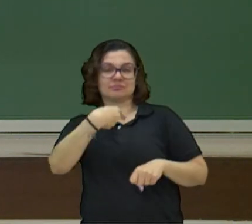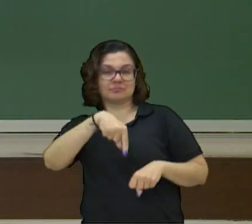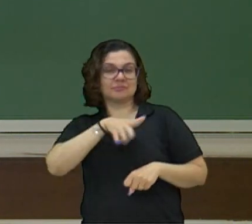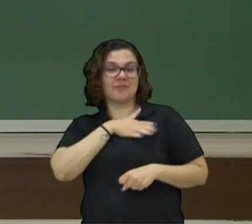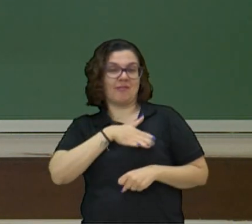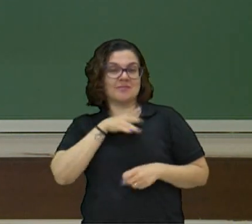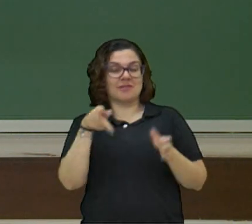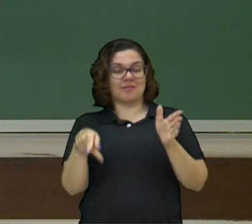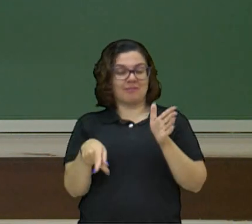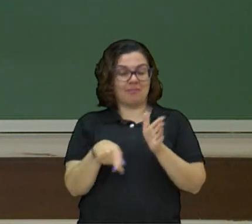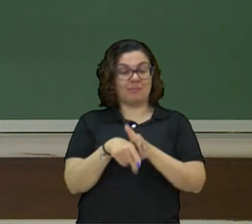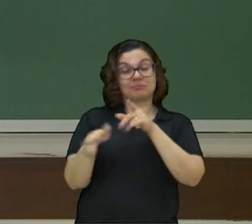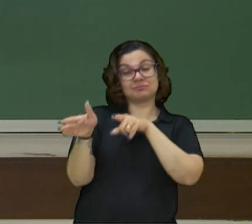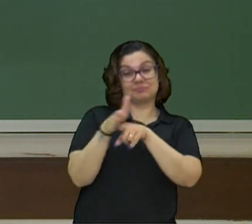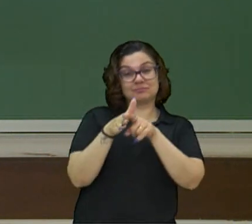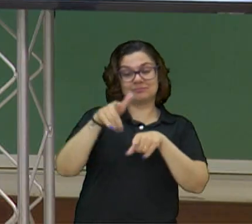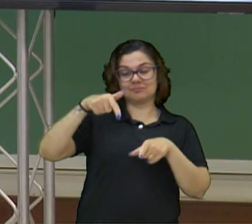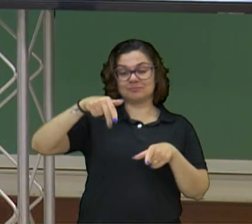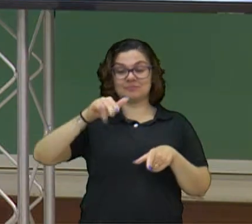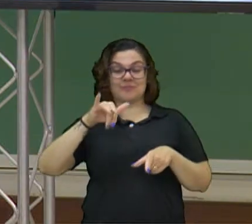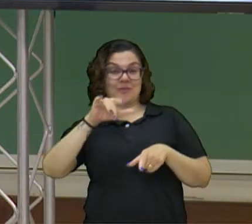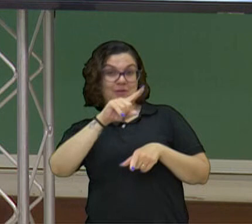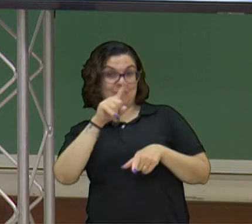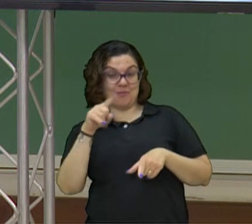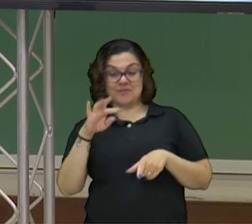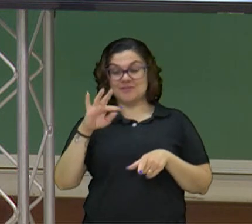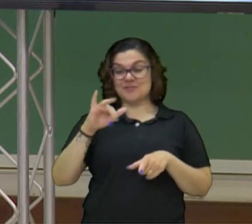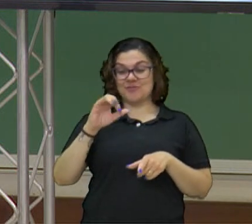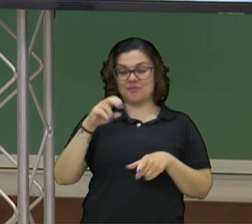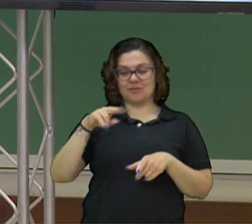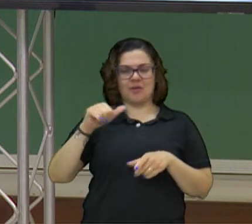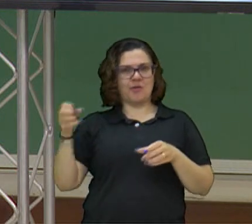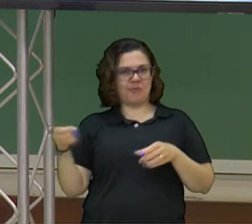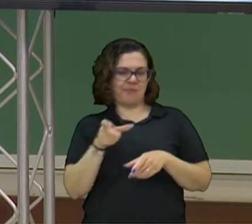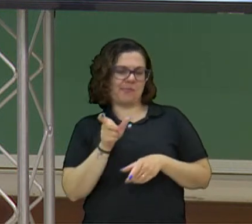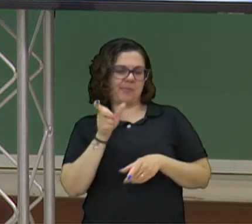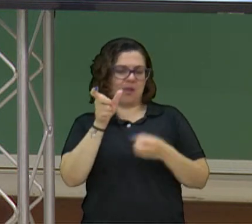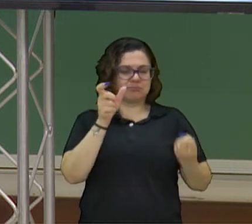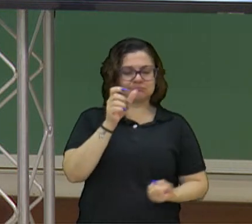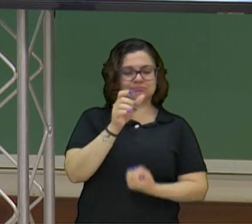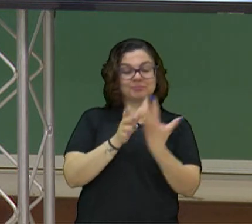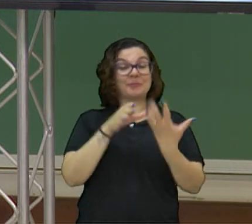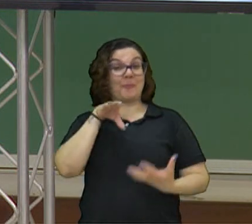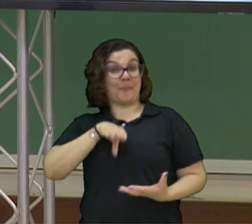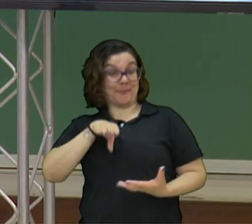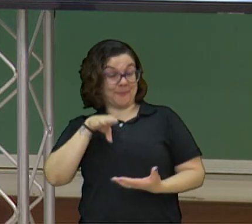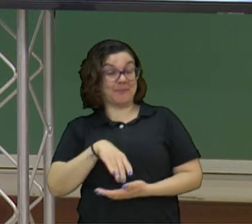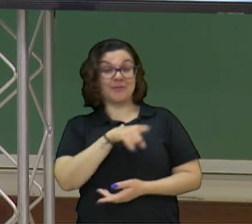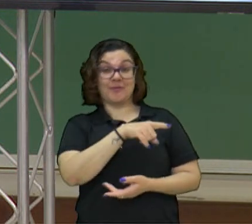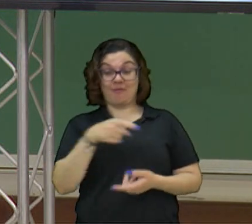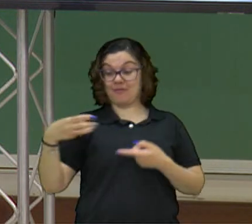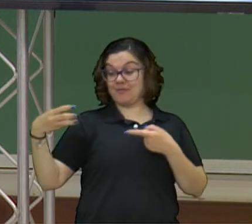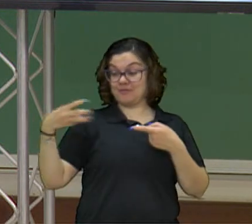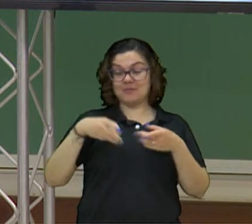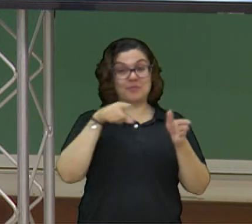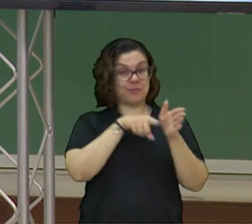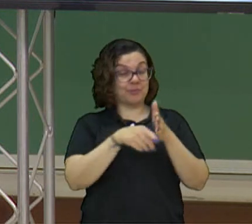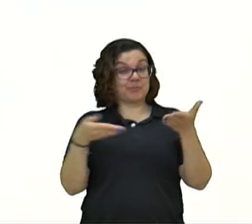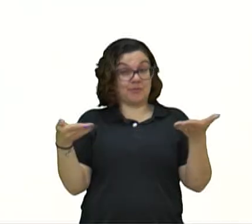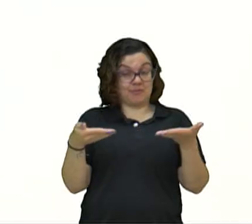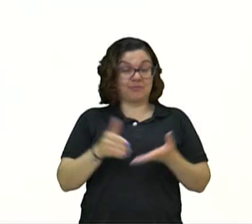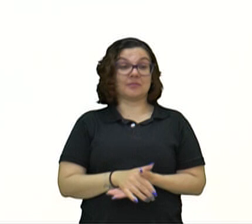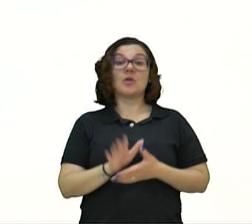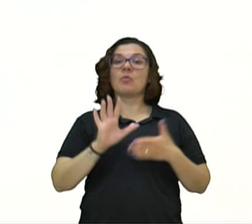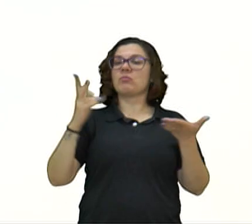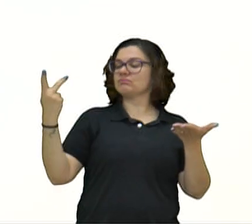o coiso questionário só nova palavra que nós criamos para língua portuguesa vamos ver aqui era o terceiro curso pra vocês tá bom vamos